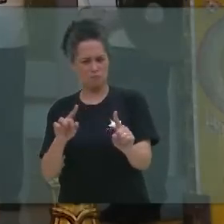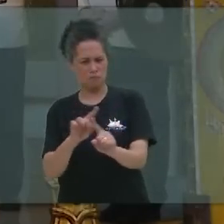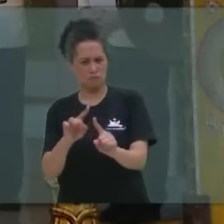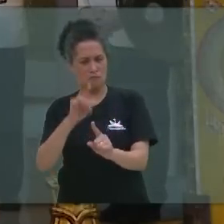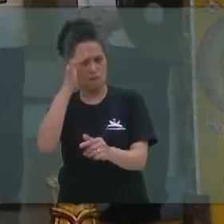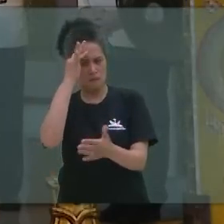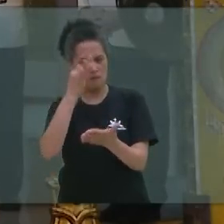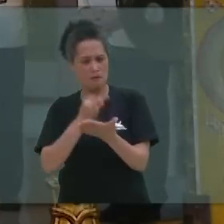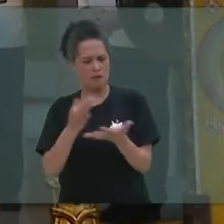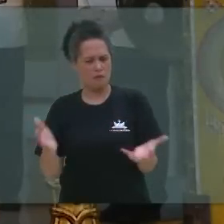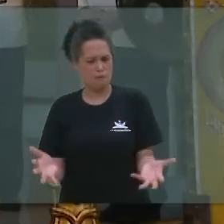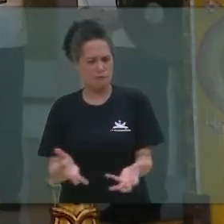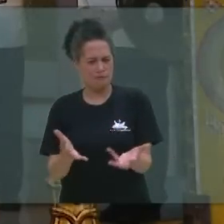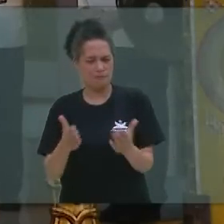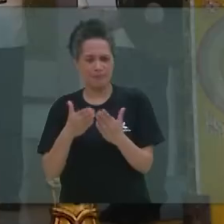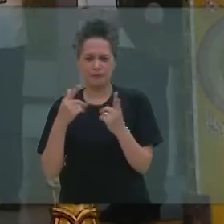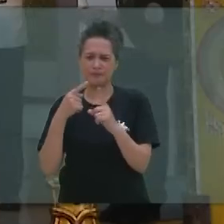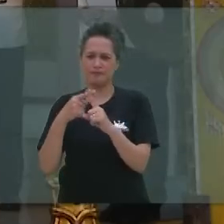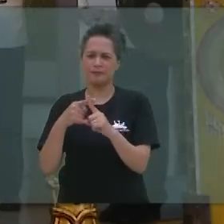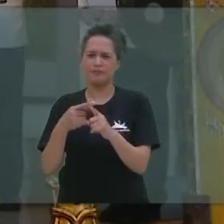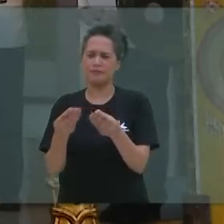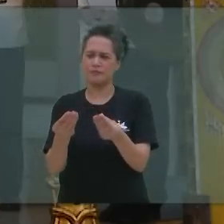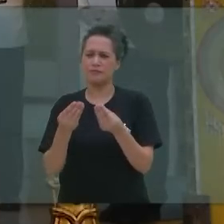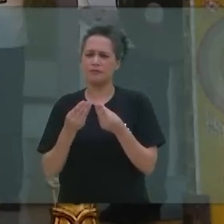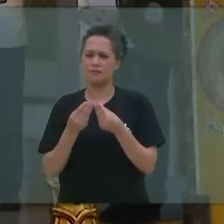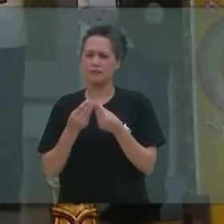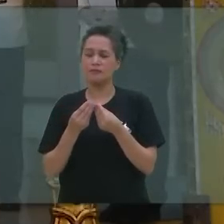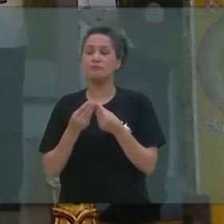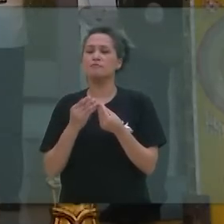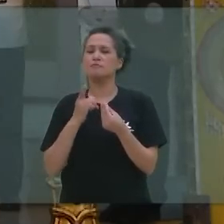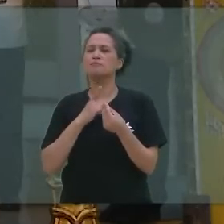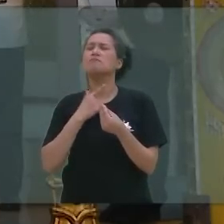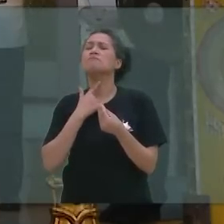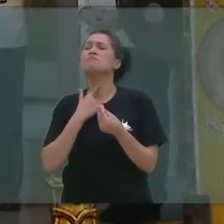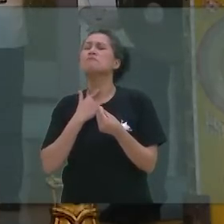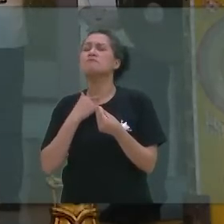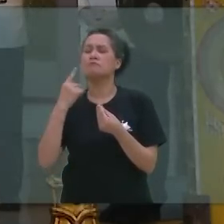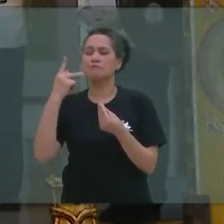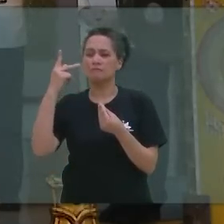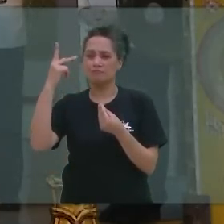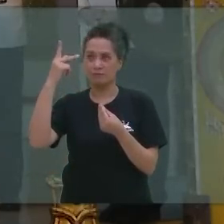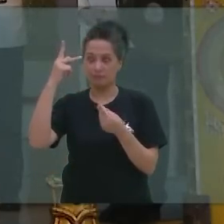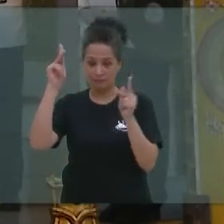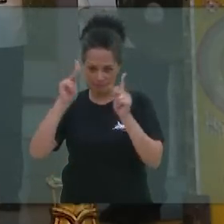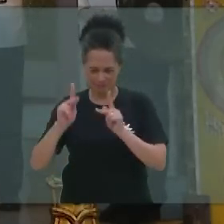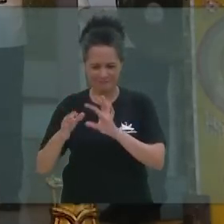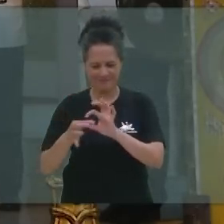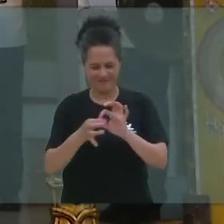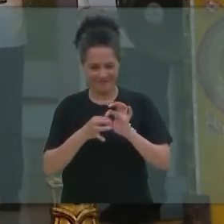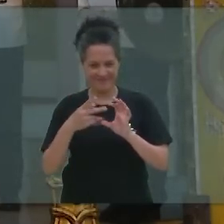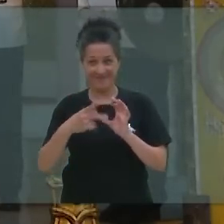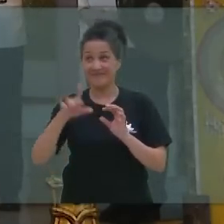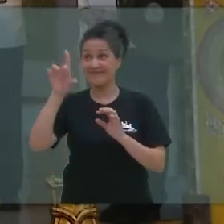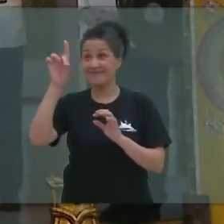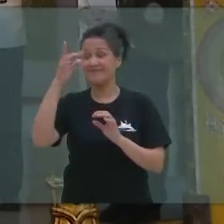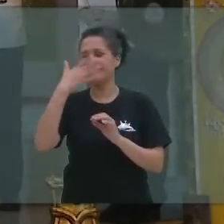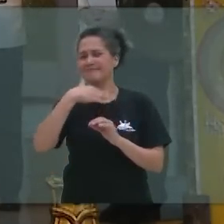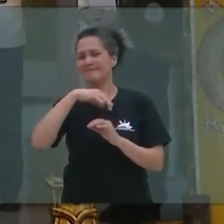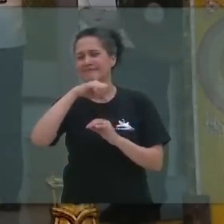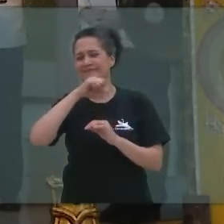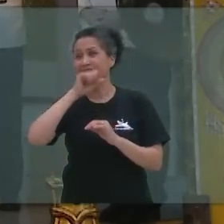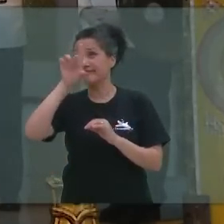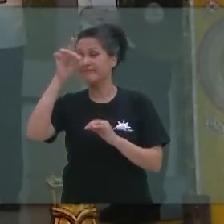pecados, mas a fé que anima a vossa igreja. Dai-lhe segundo o vosso desejo a paz e unidade. Vós que sois Deus com o